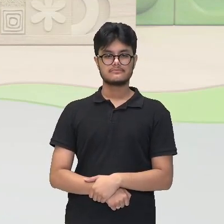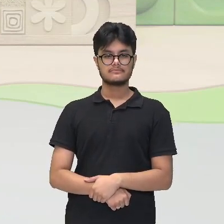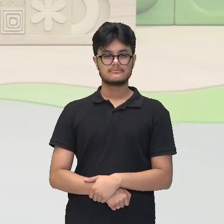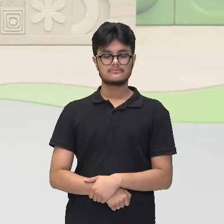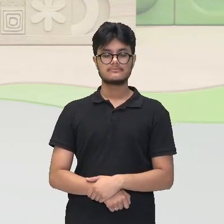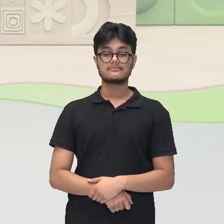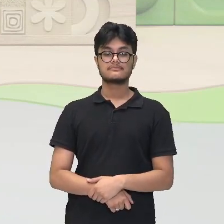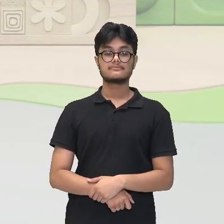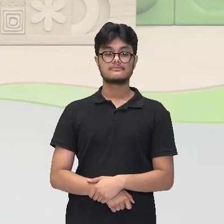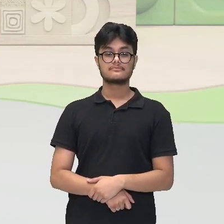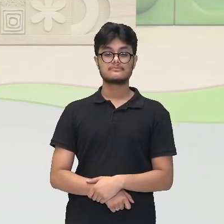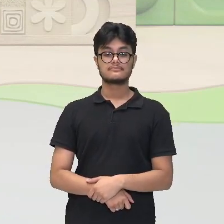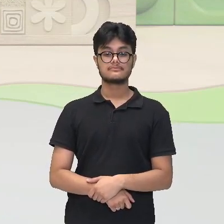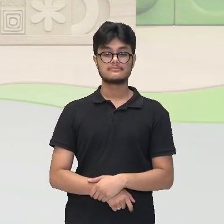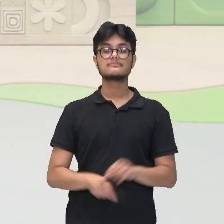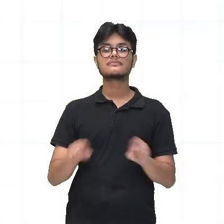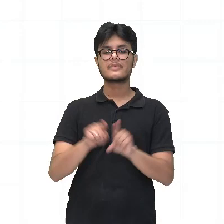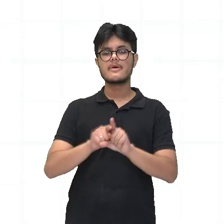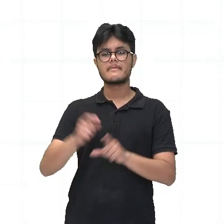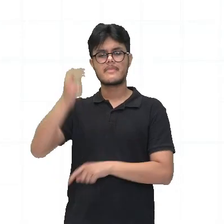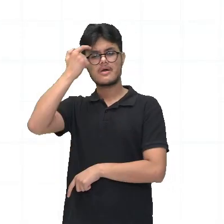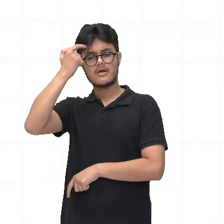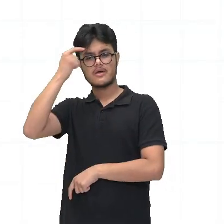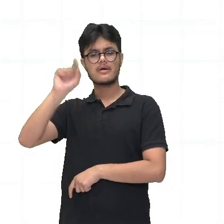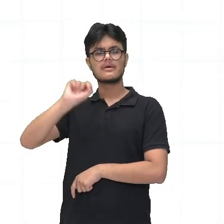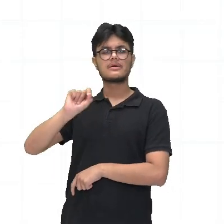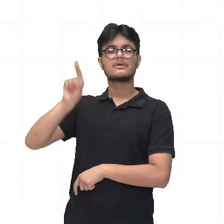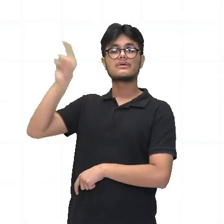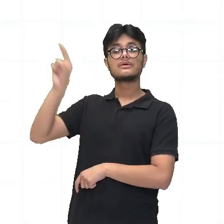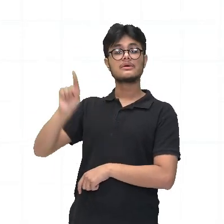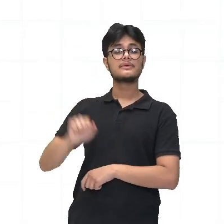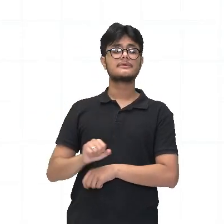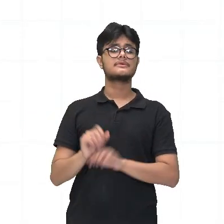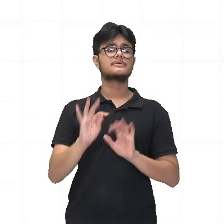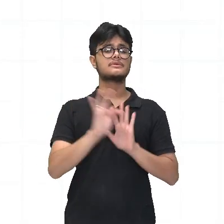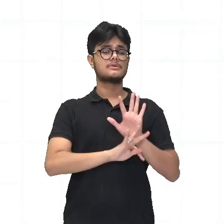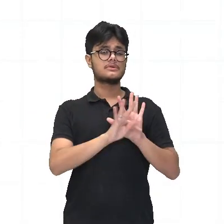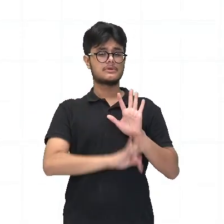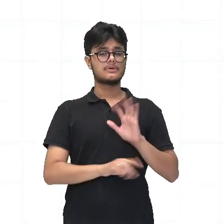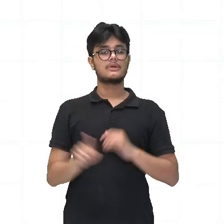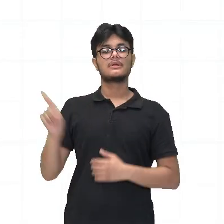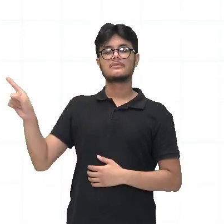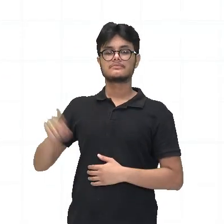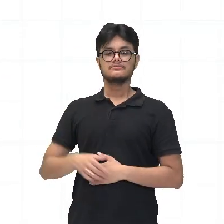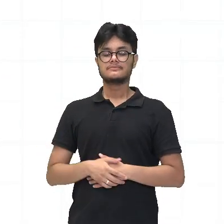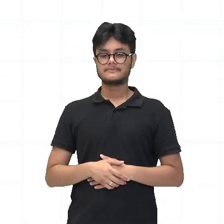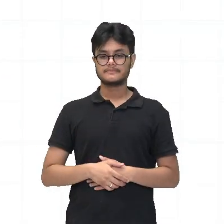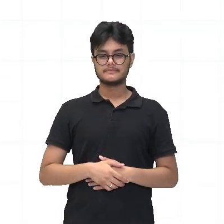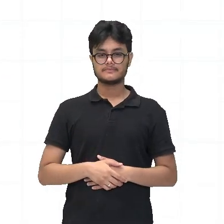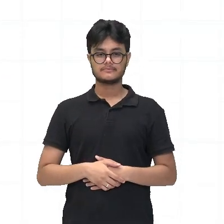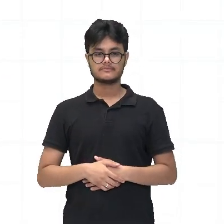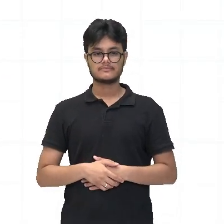nossa campanha de conscientização. E nessa cartela, a gente consegue